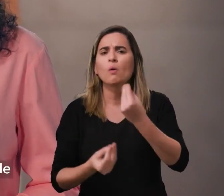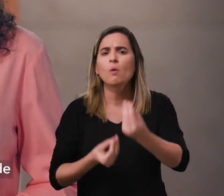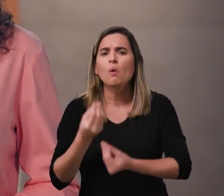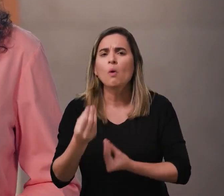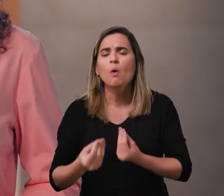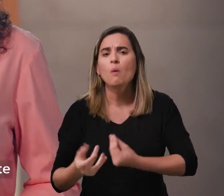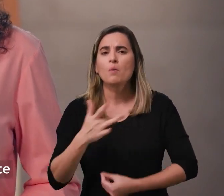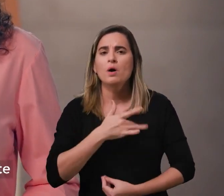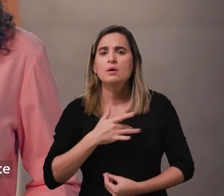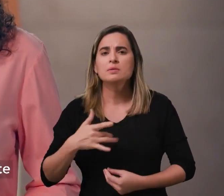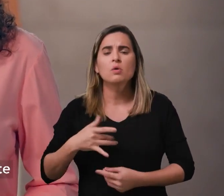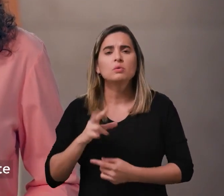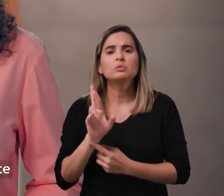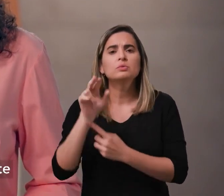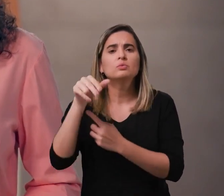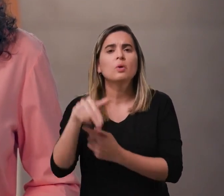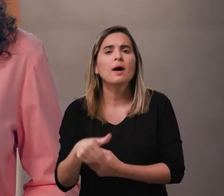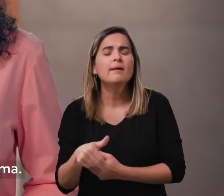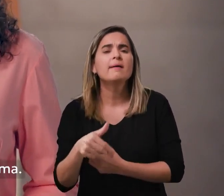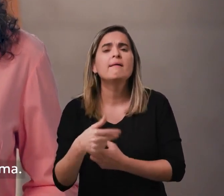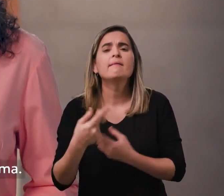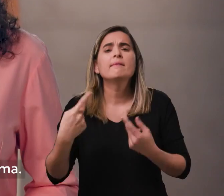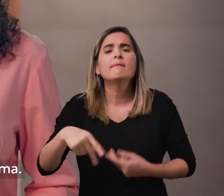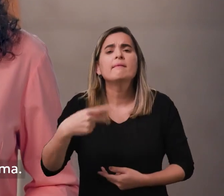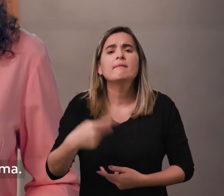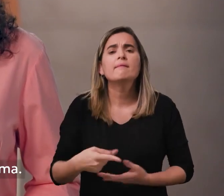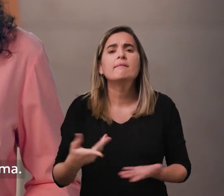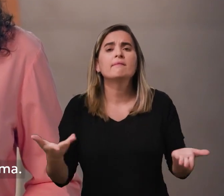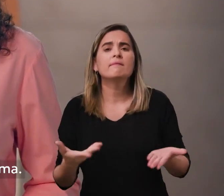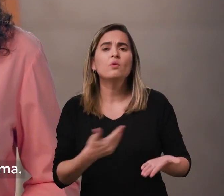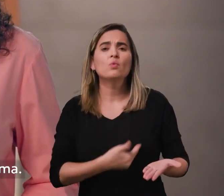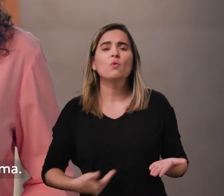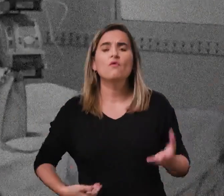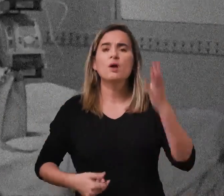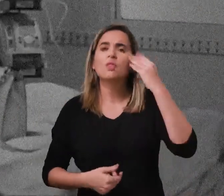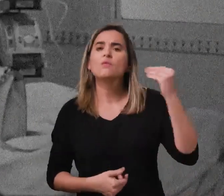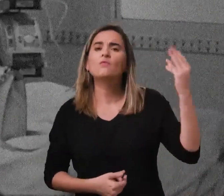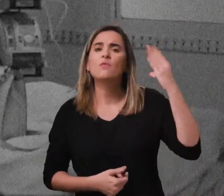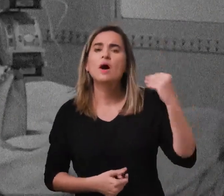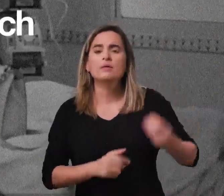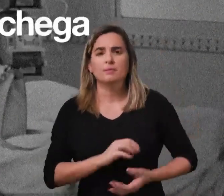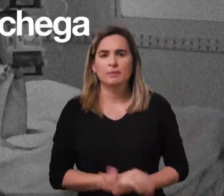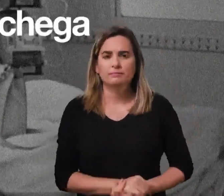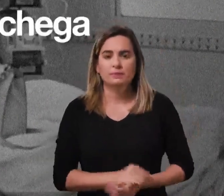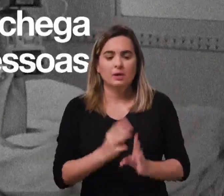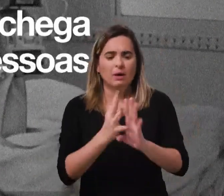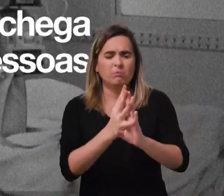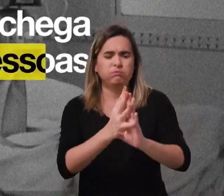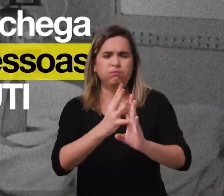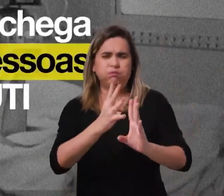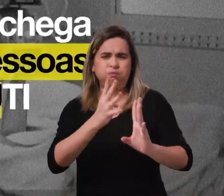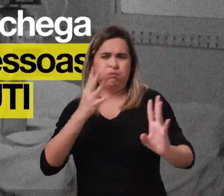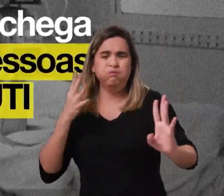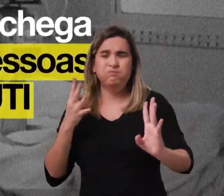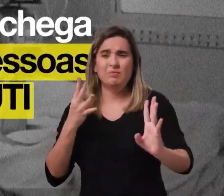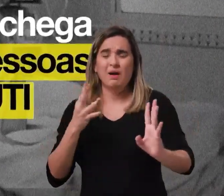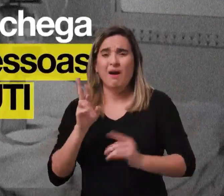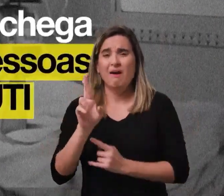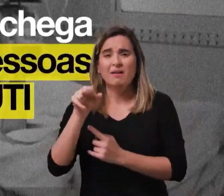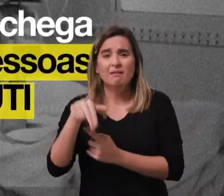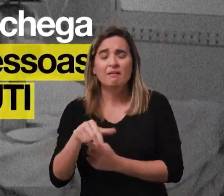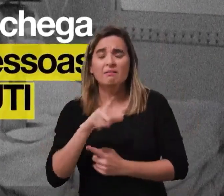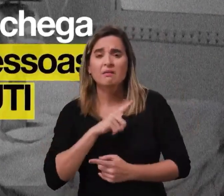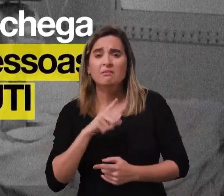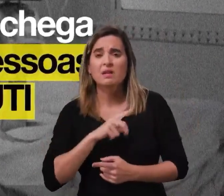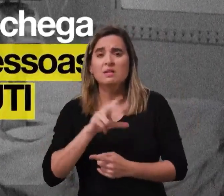a saúde pública do Rio Grande do Norte se encontra no desgoverno Fátima. Vila da Agonia. Rio Grande do Norte